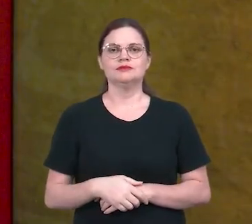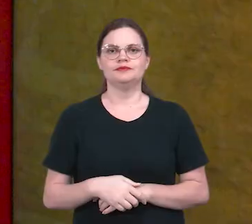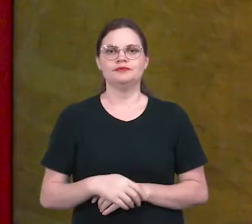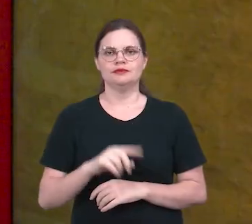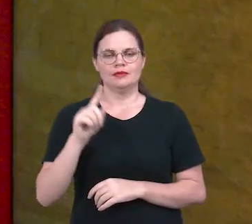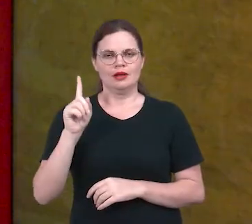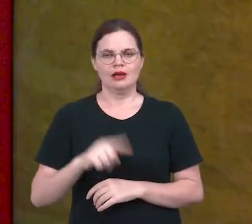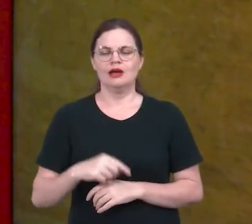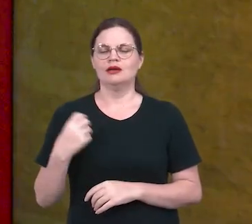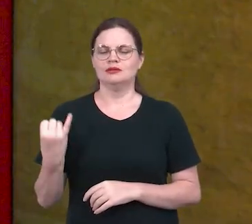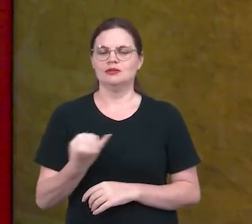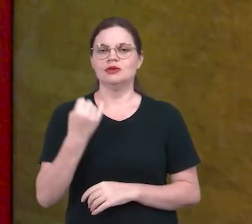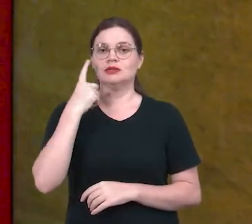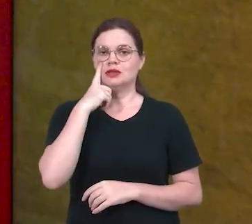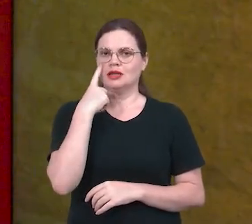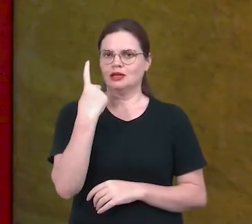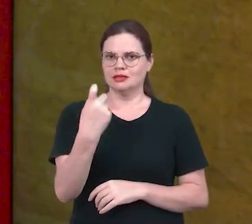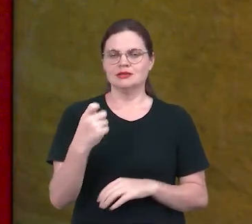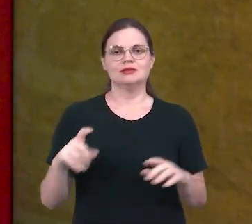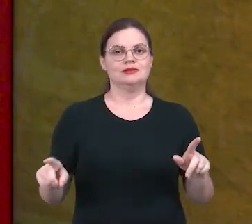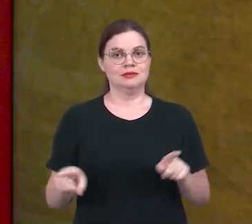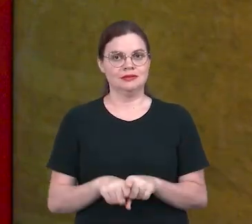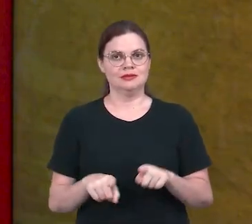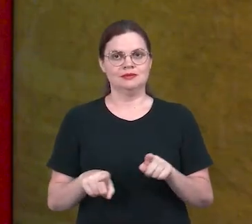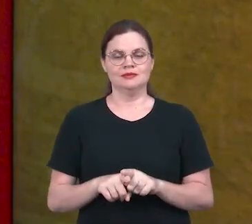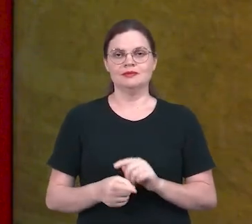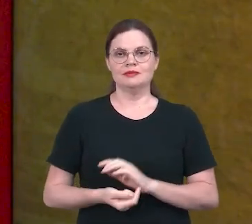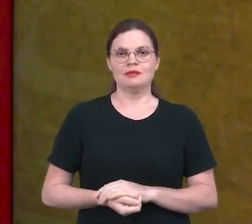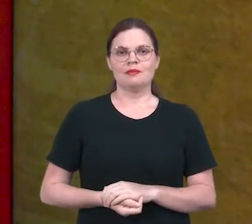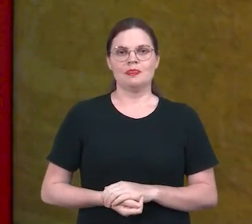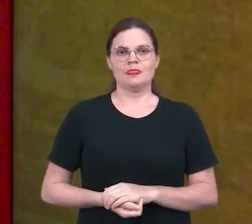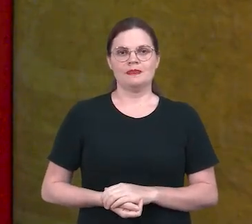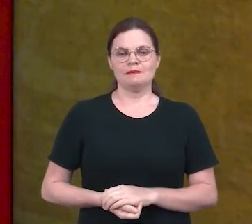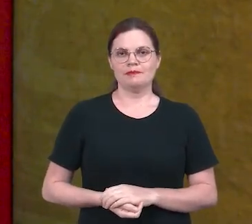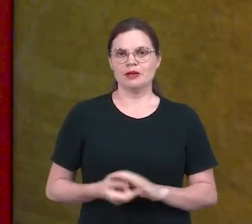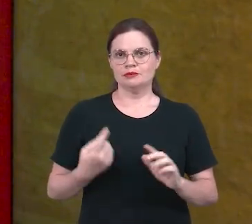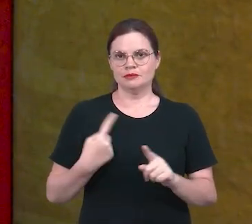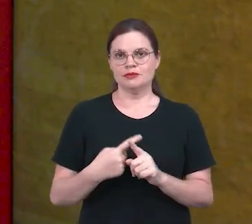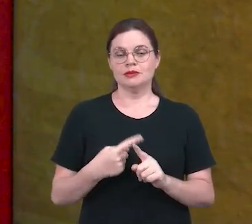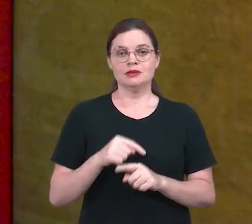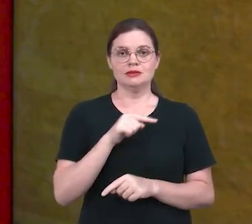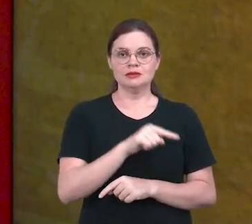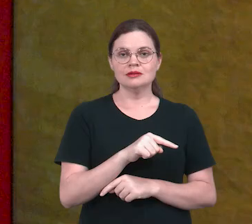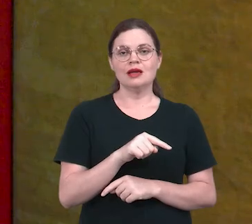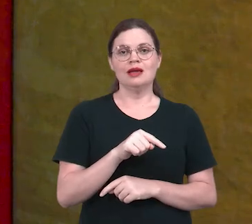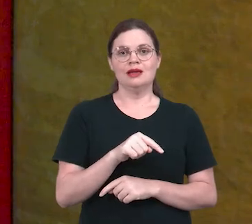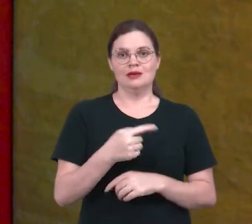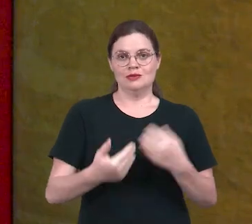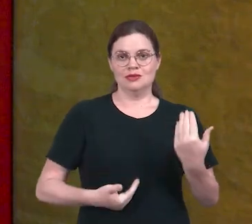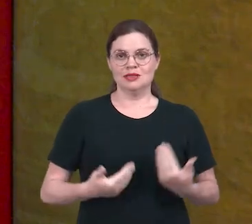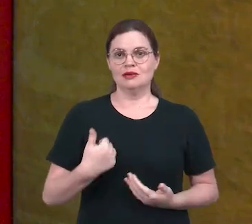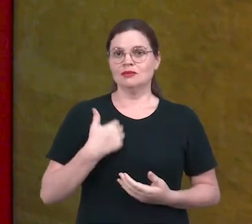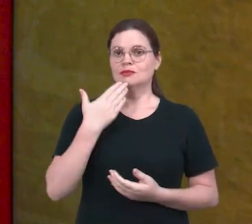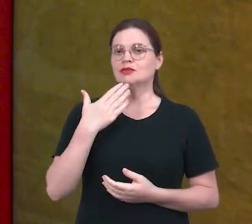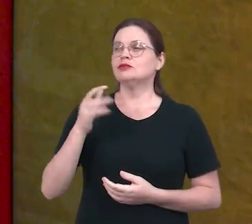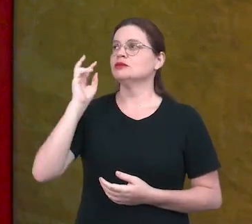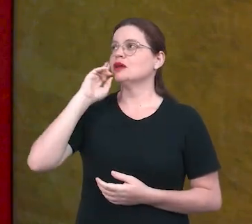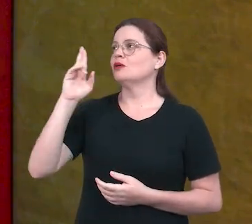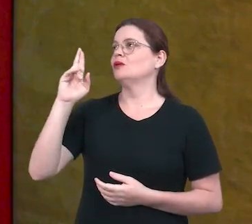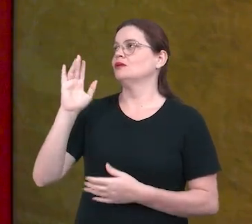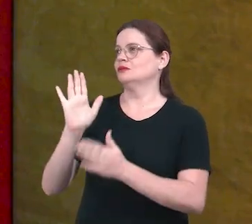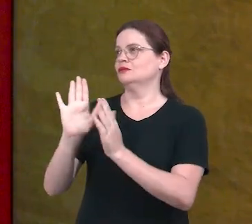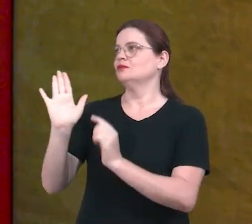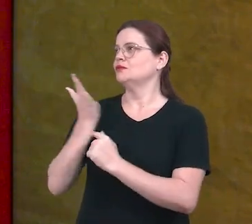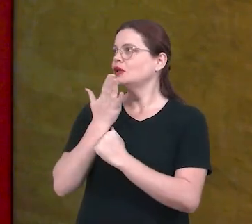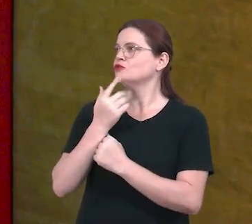é um aspecto muito interessante e foi o pedido que ele fez, né? Senhor, dá um bom encontro. O pedido,